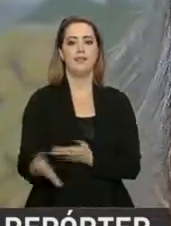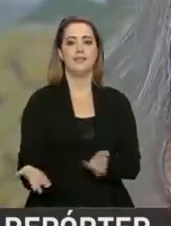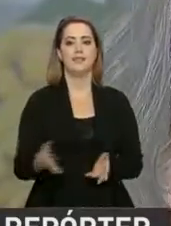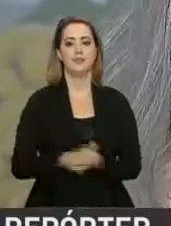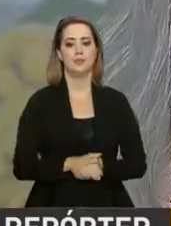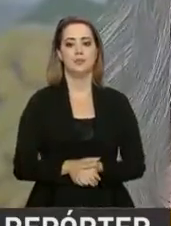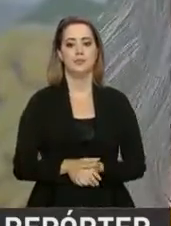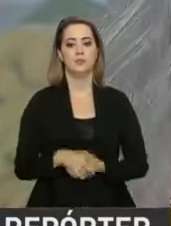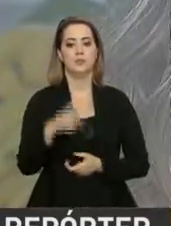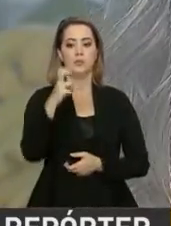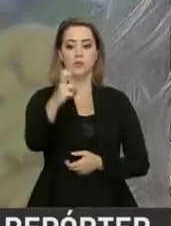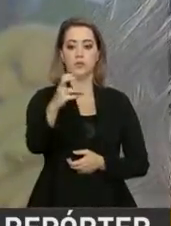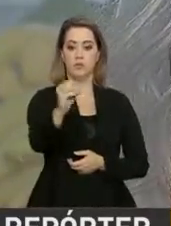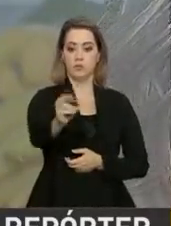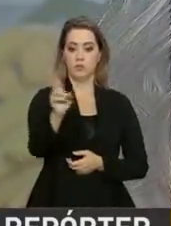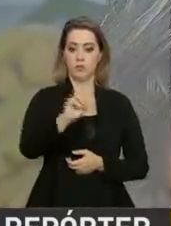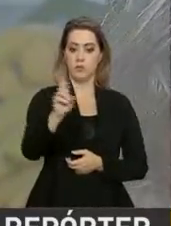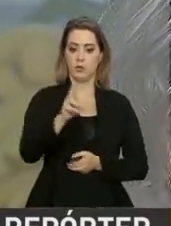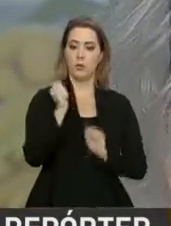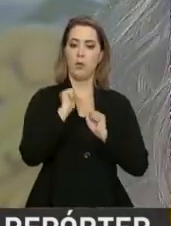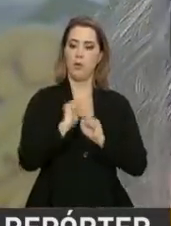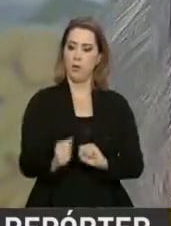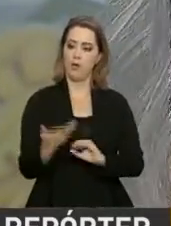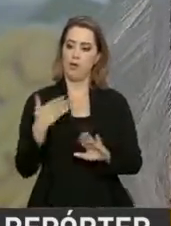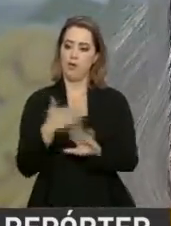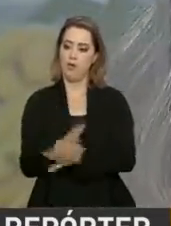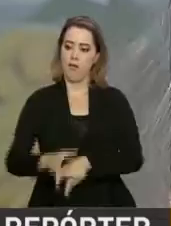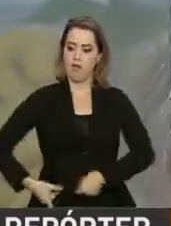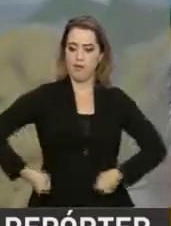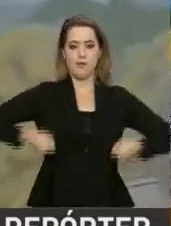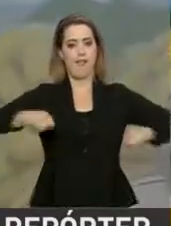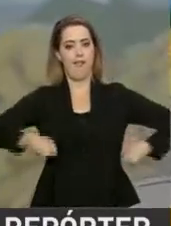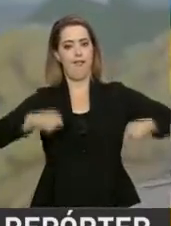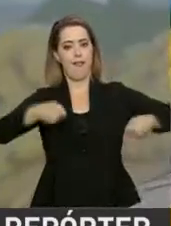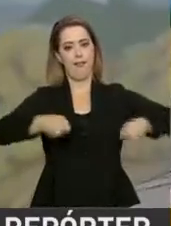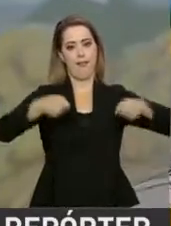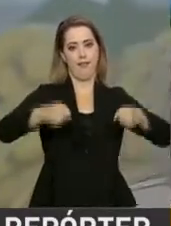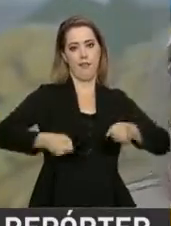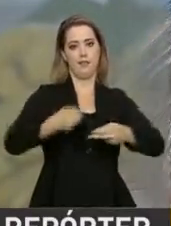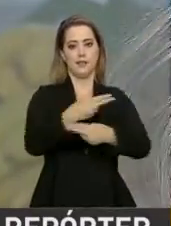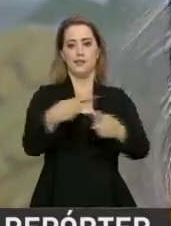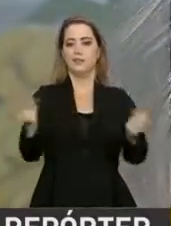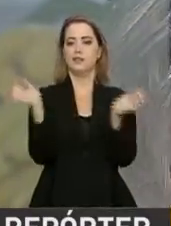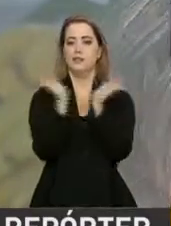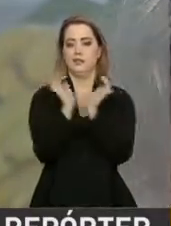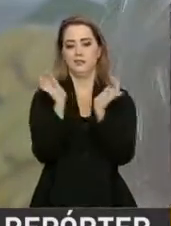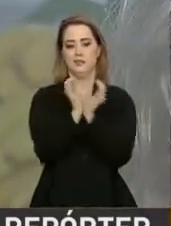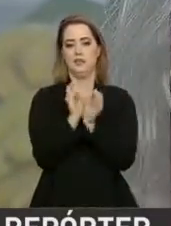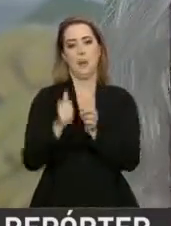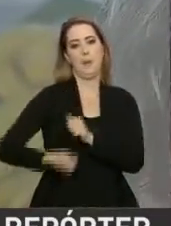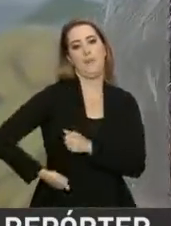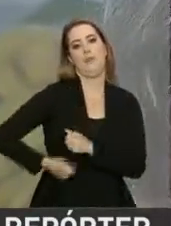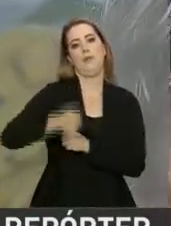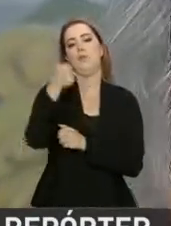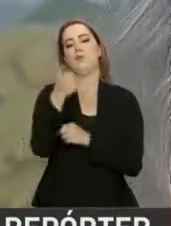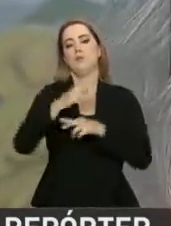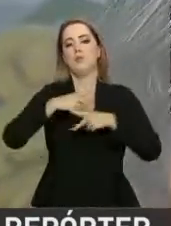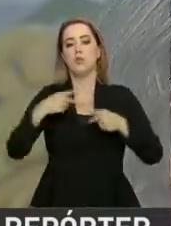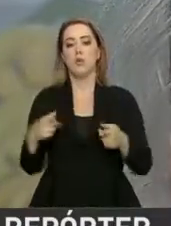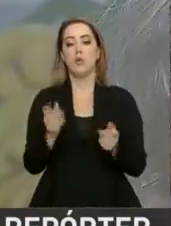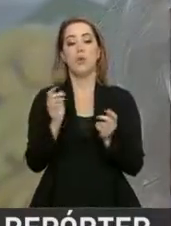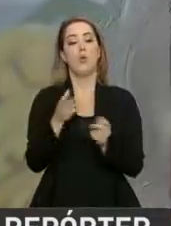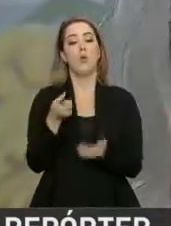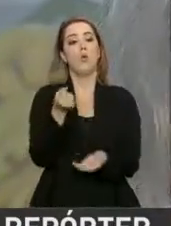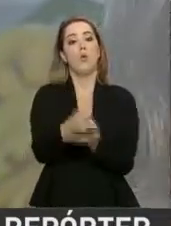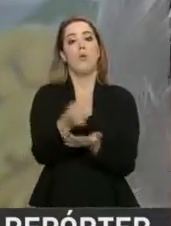com 50 reais no mercado, você poder levar bastante verdura, né? Para você fazer uma salada mais caprichada, comprar uma alface.